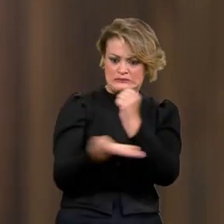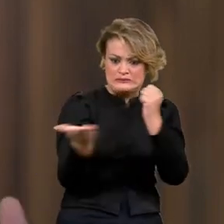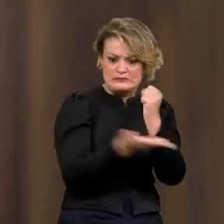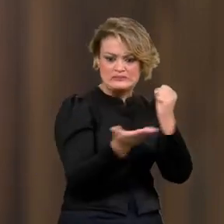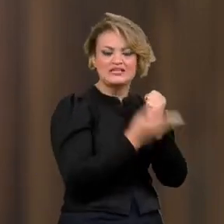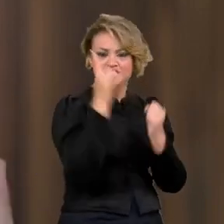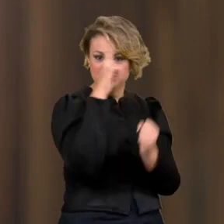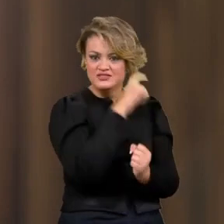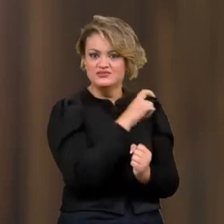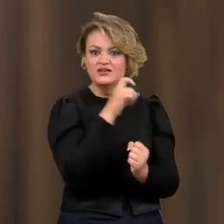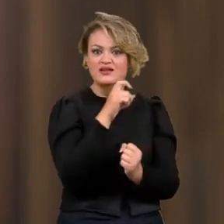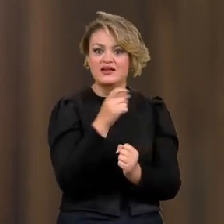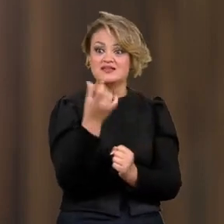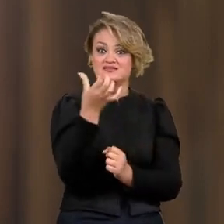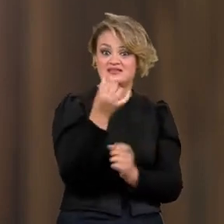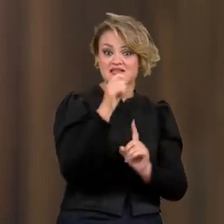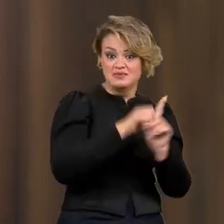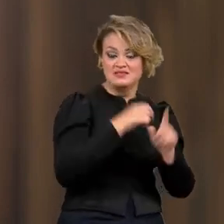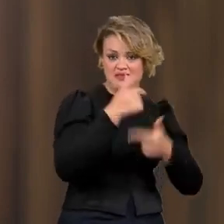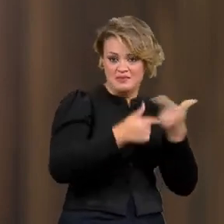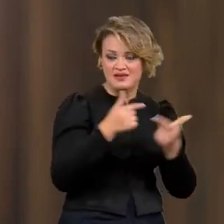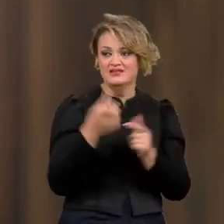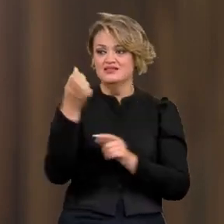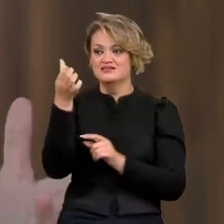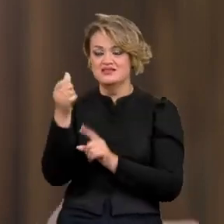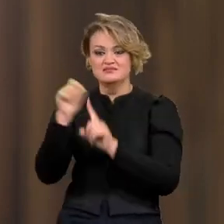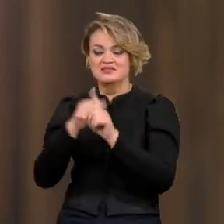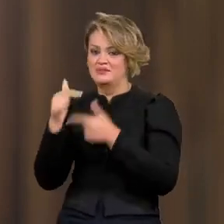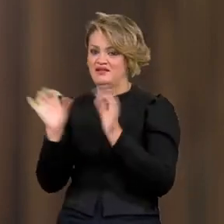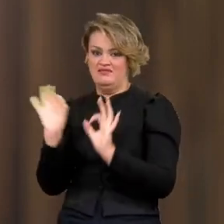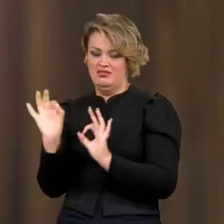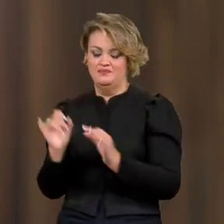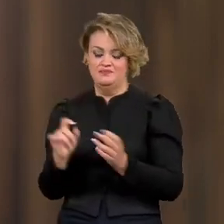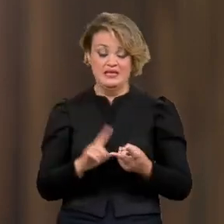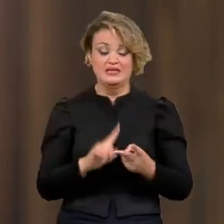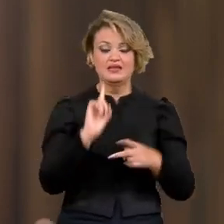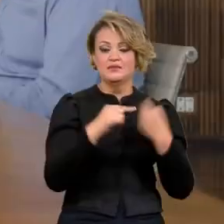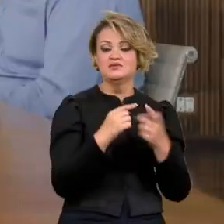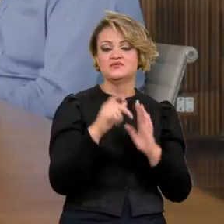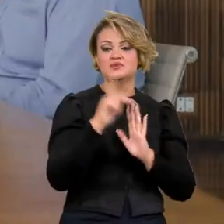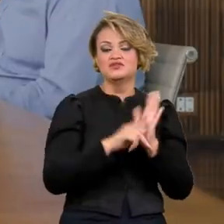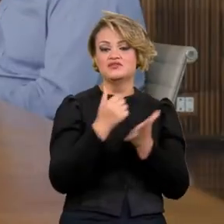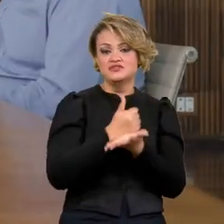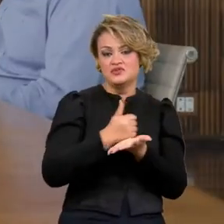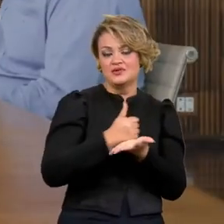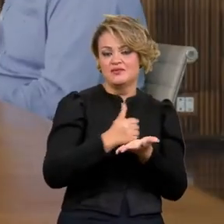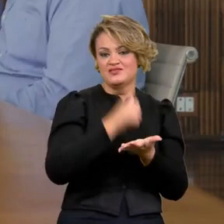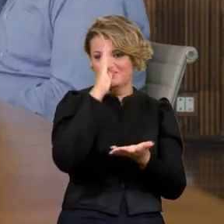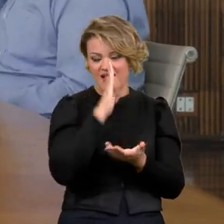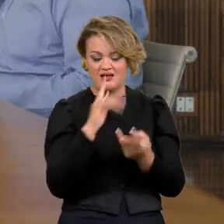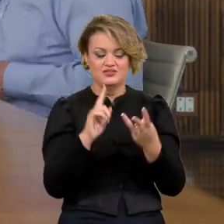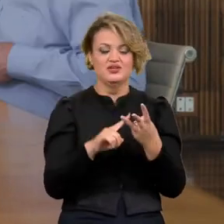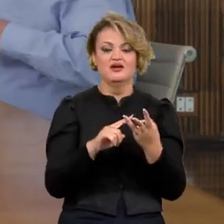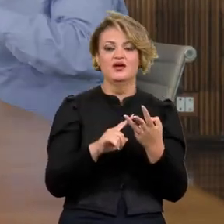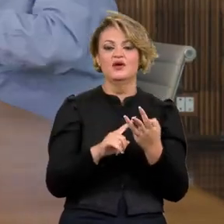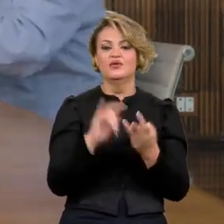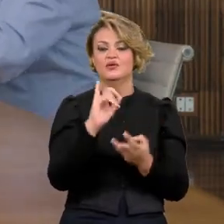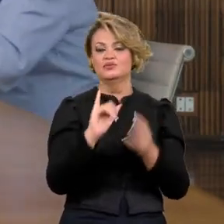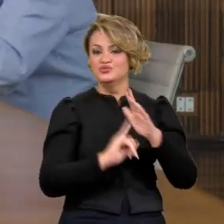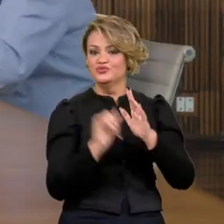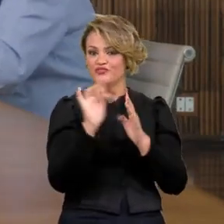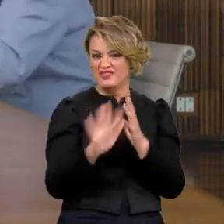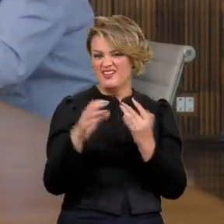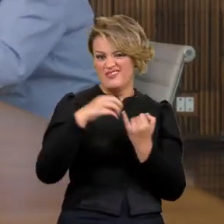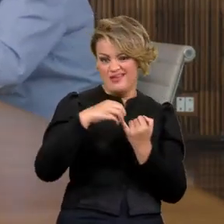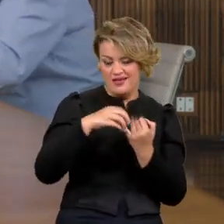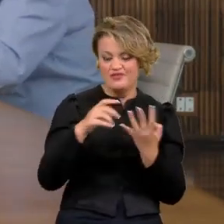safra e depois teve a farmácia popular e depois teve a questão do Instituto Federal que ele educação saúde que são os pilares as coisas mais básicas